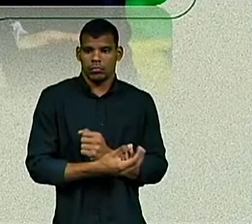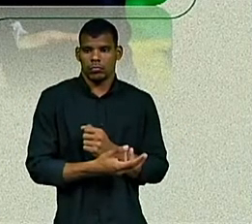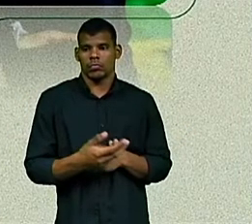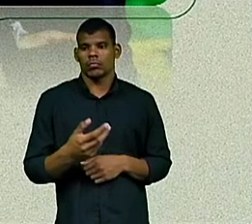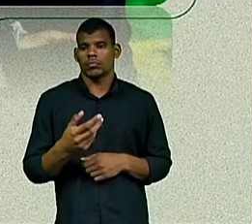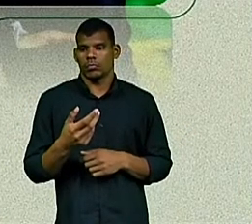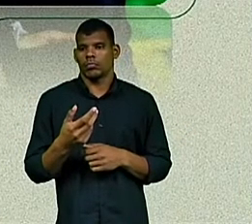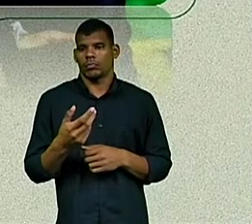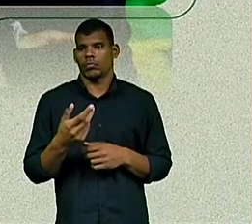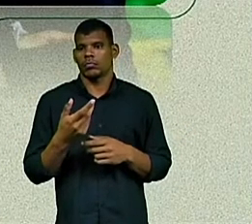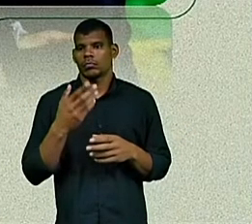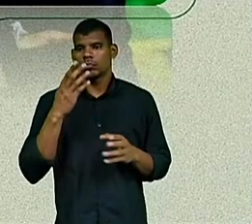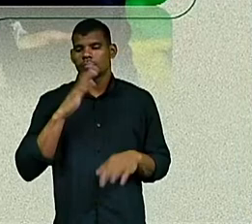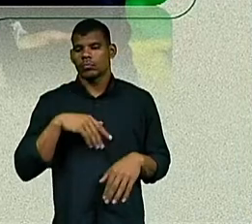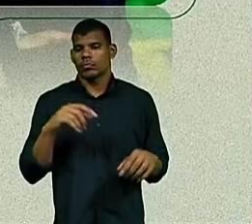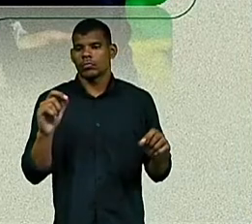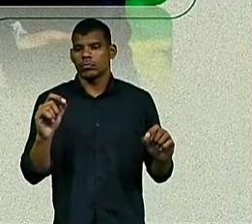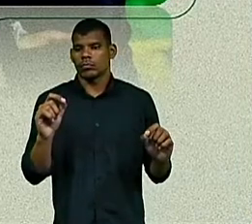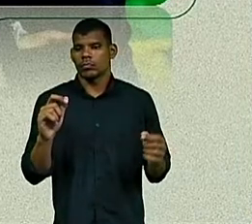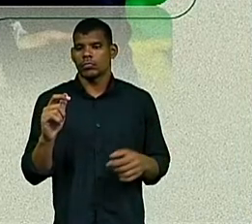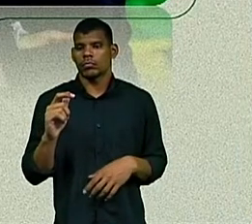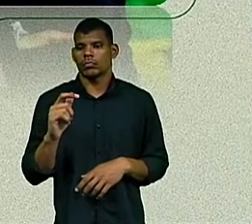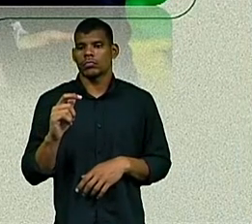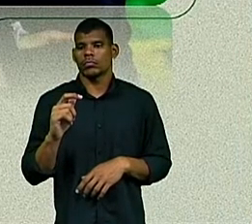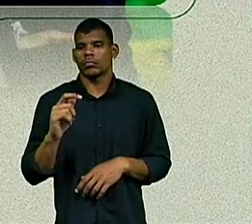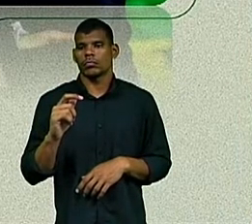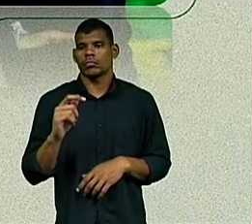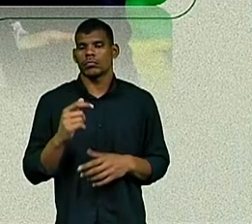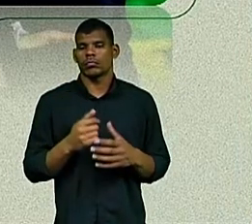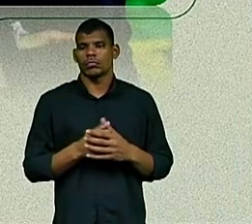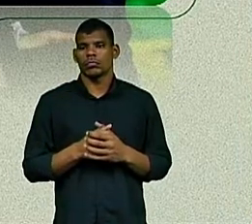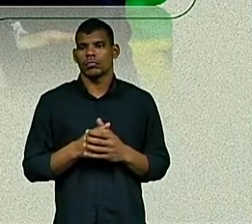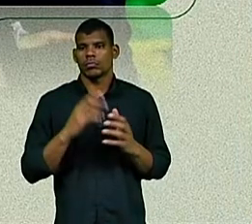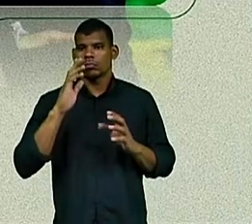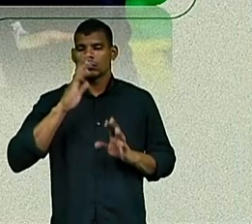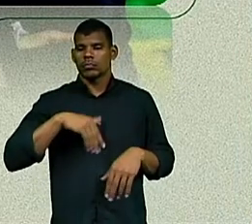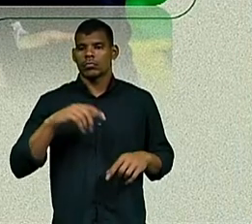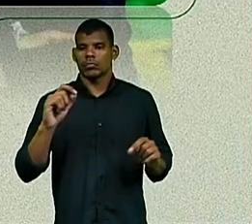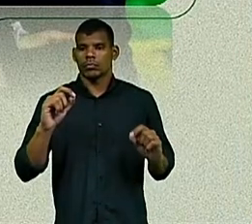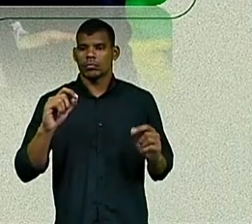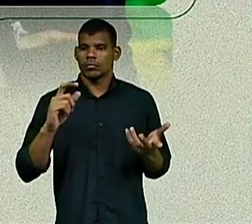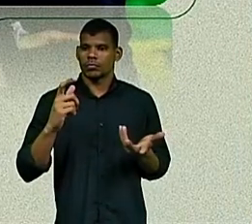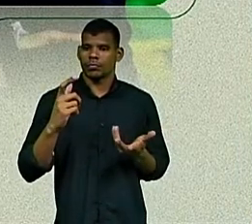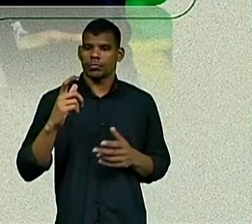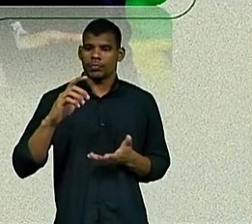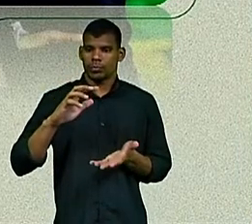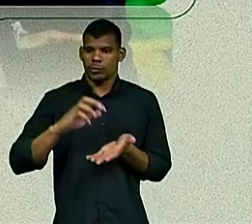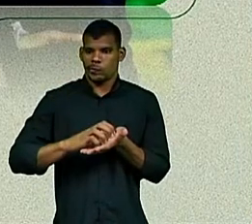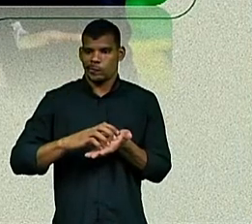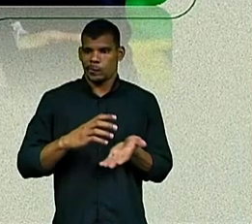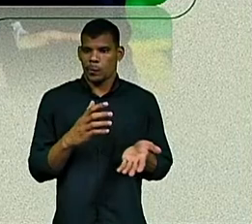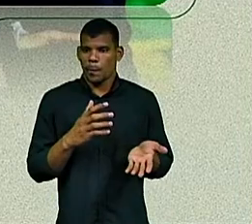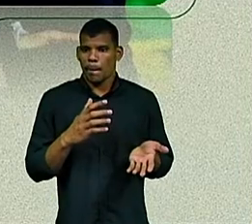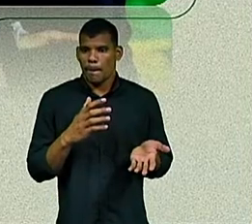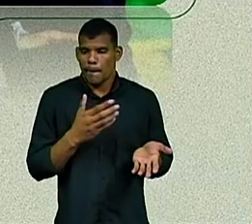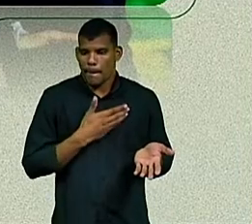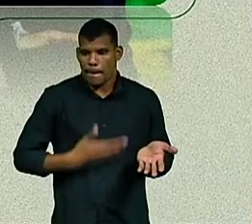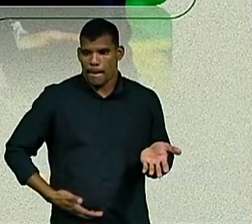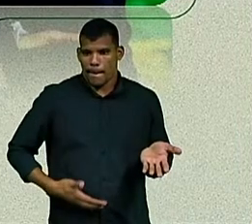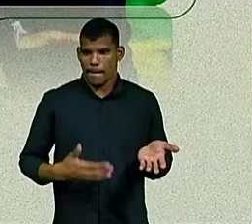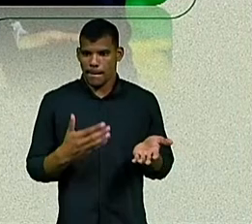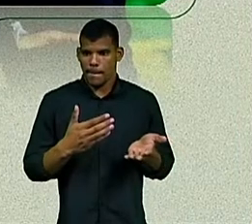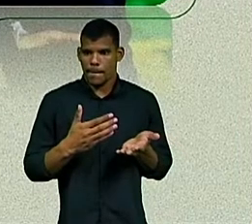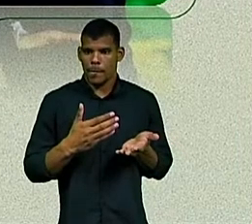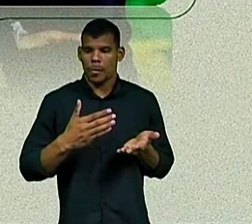acabar né com a farra Valha com a farra desse funcionalismo público né que